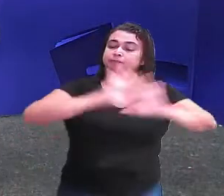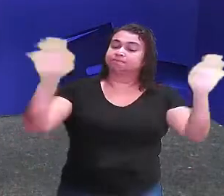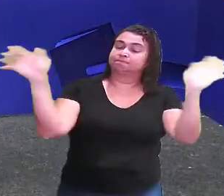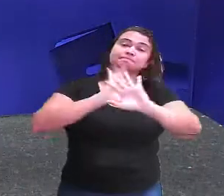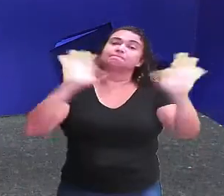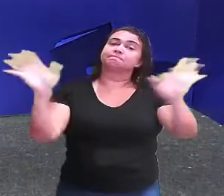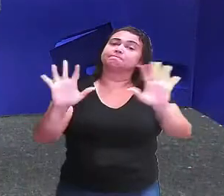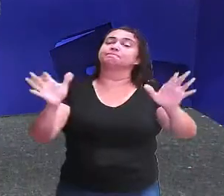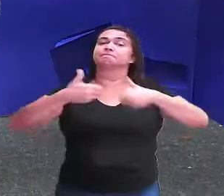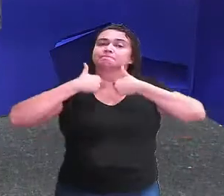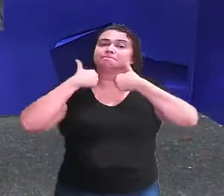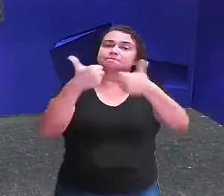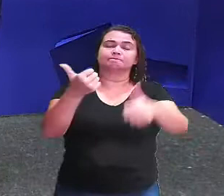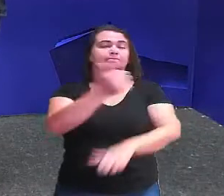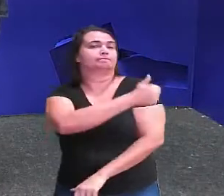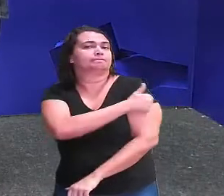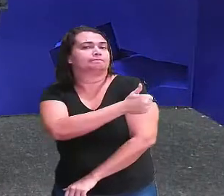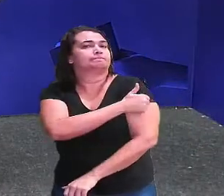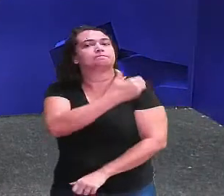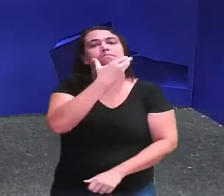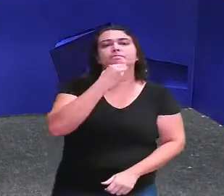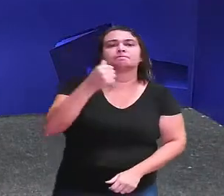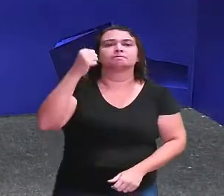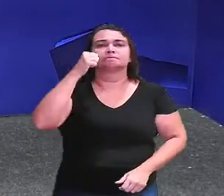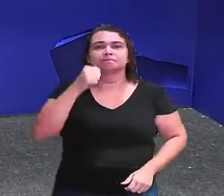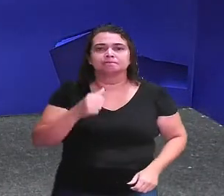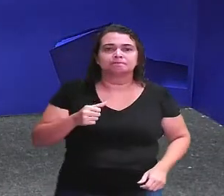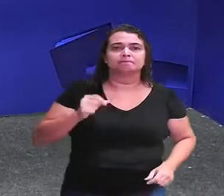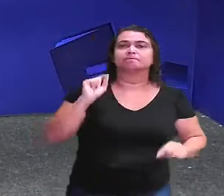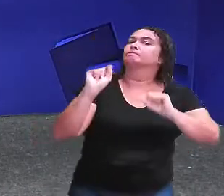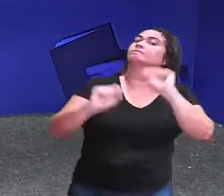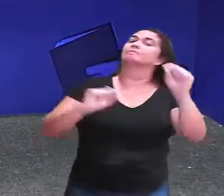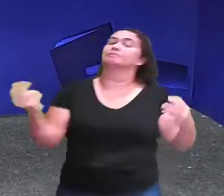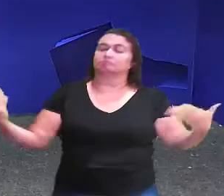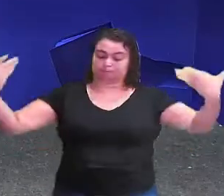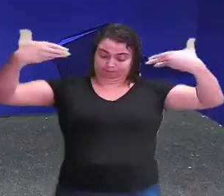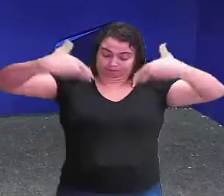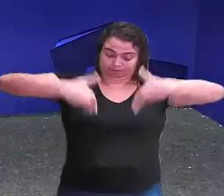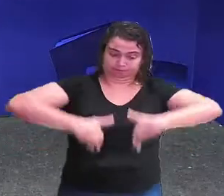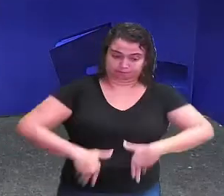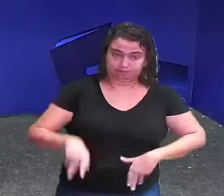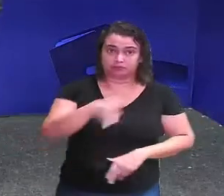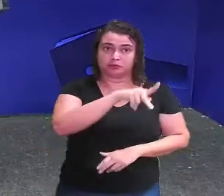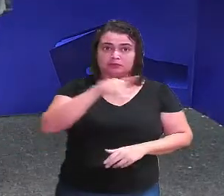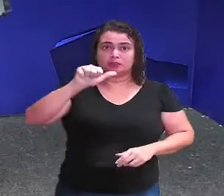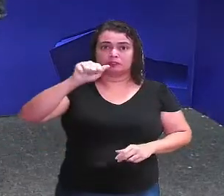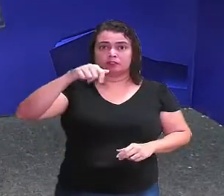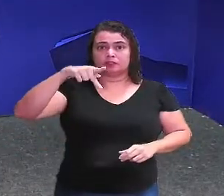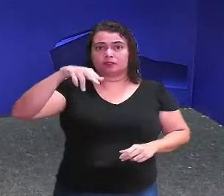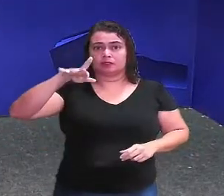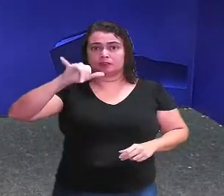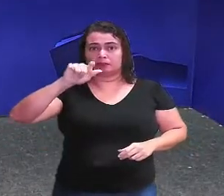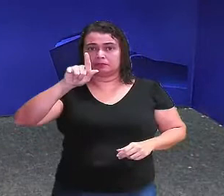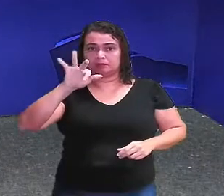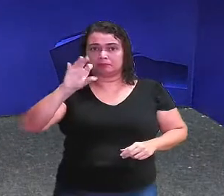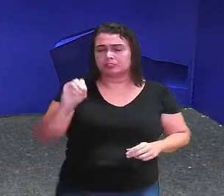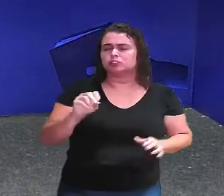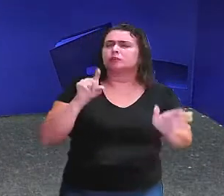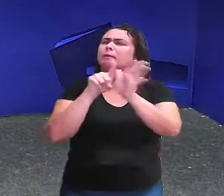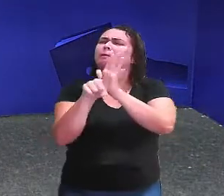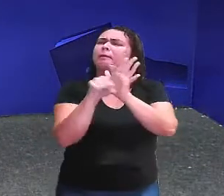Salve, salve, aluna e aluno. Quem é que está aqui na área nesse exato momento, professor Aprígio, fazendo aquela perguntinha básica,